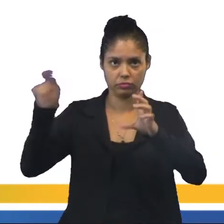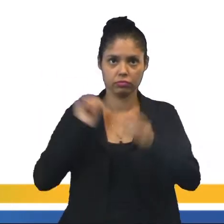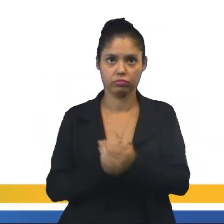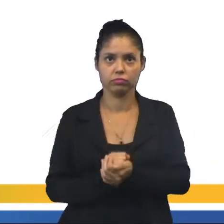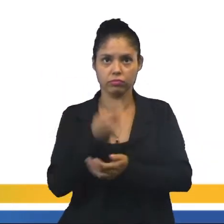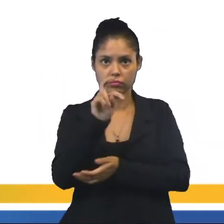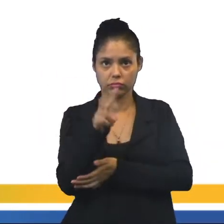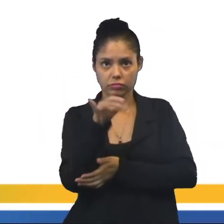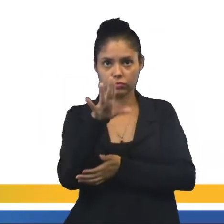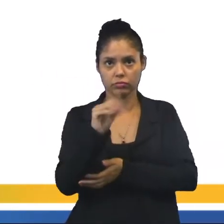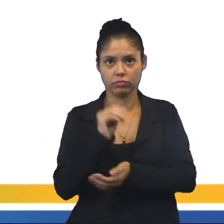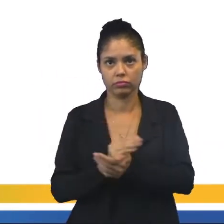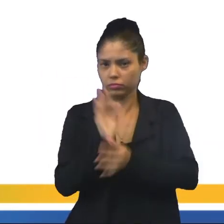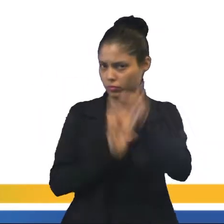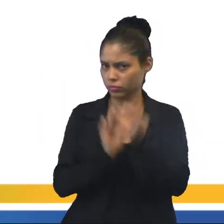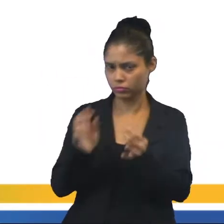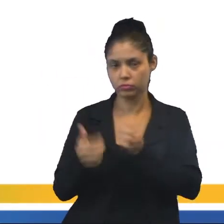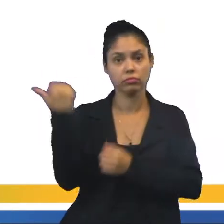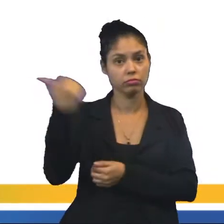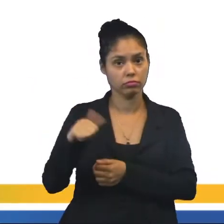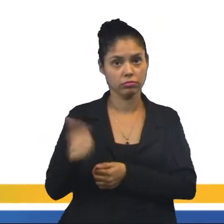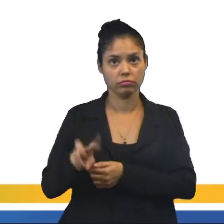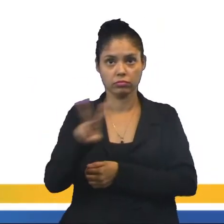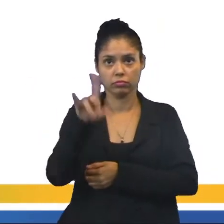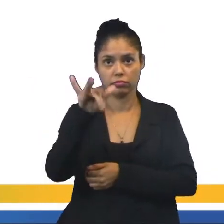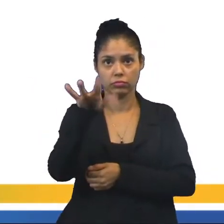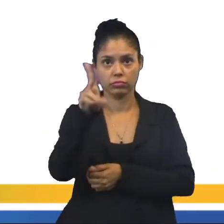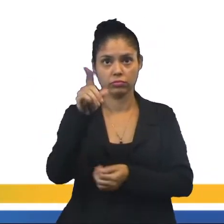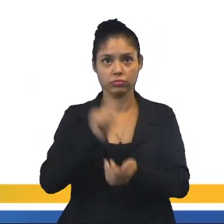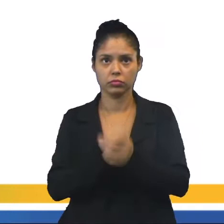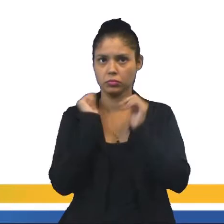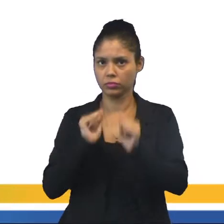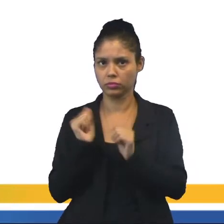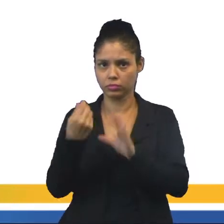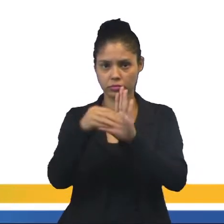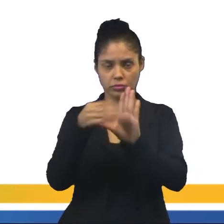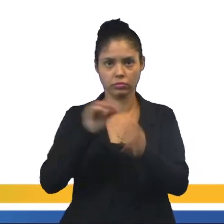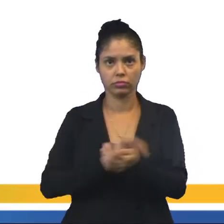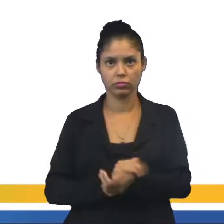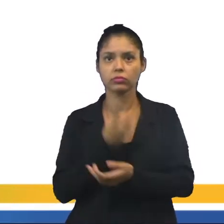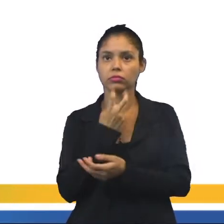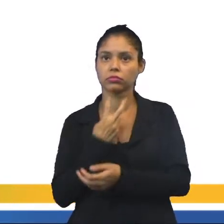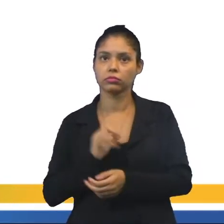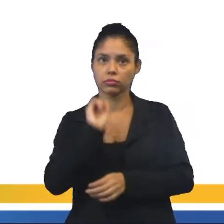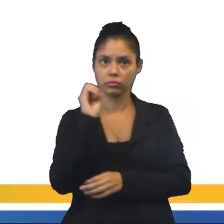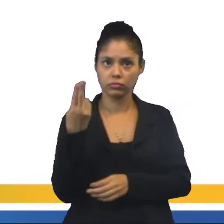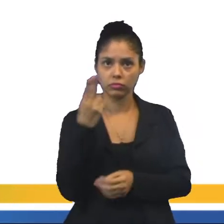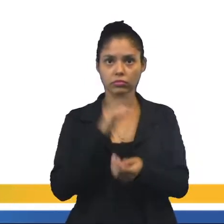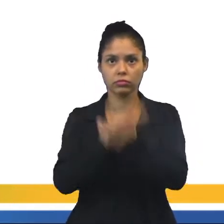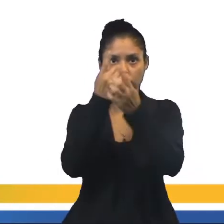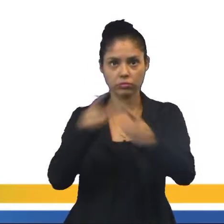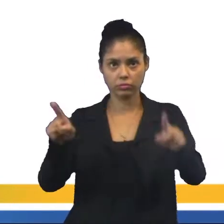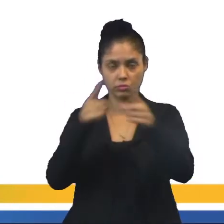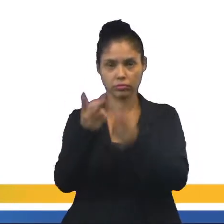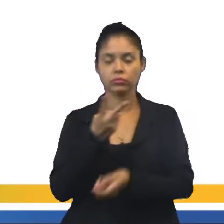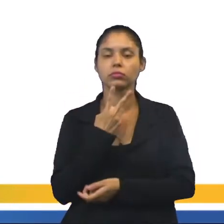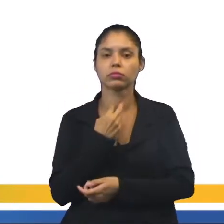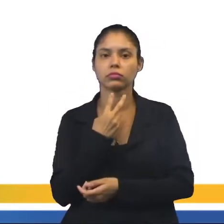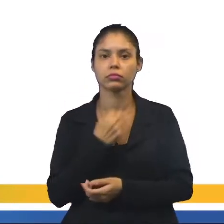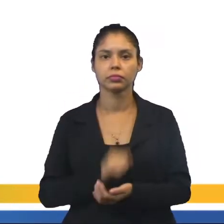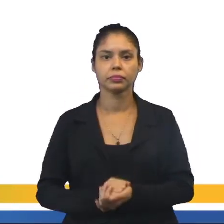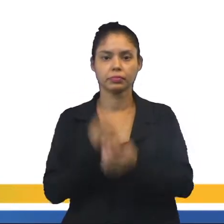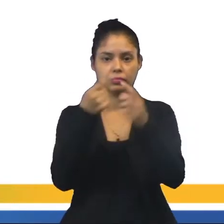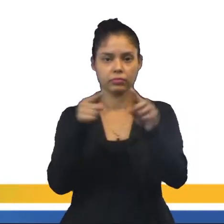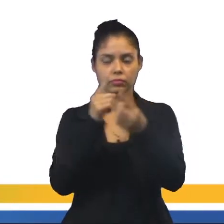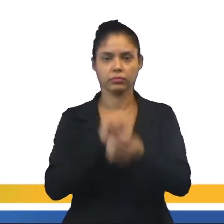harmoniosos esteticamente válidos podendo ser transmitida através da voz ou de um instrumento musical